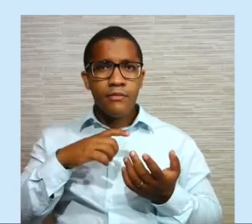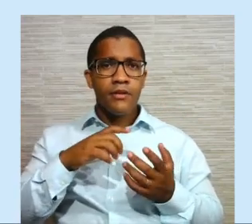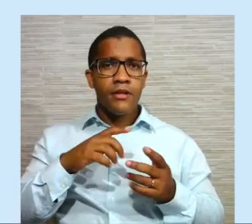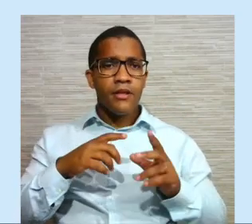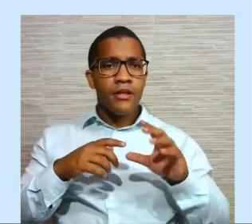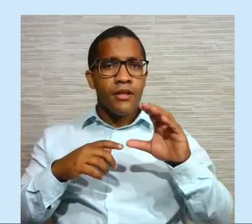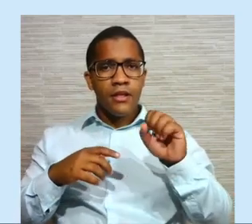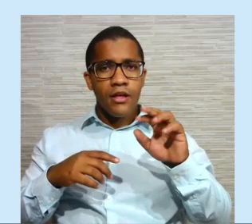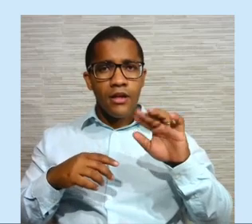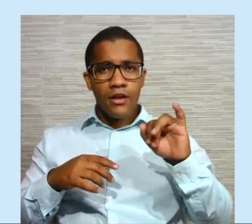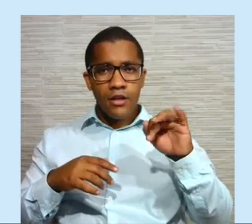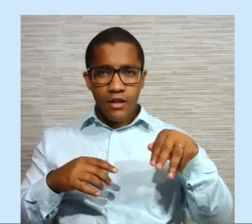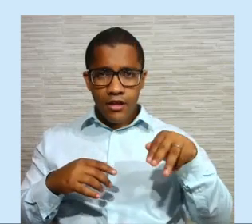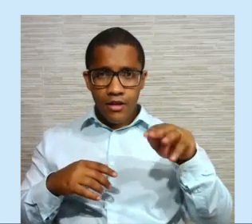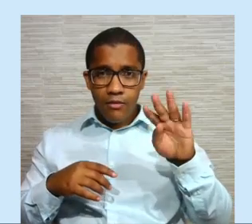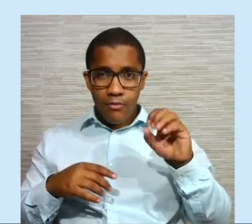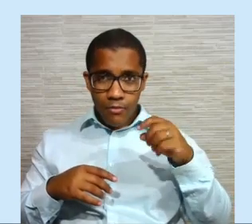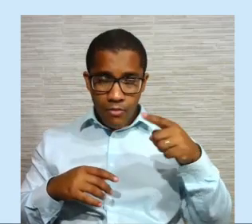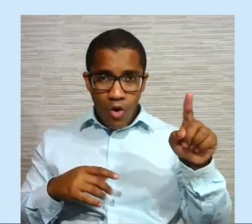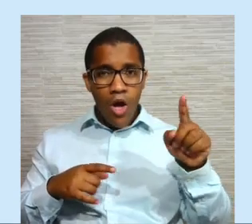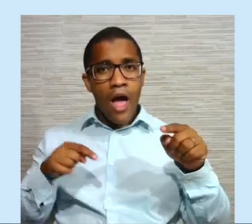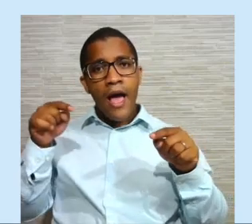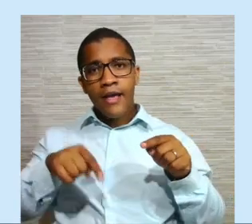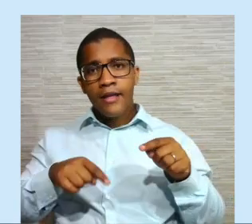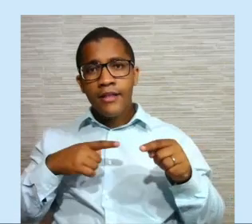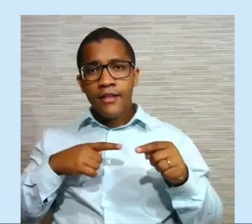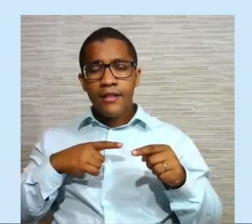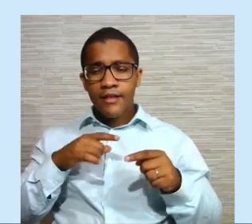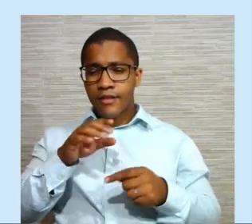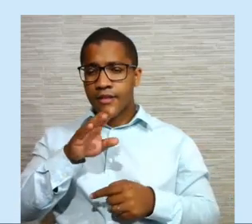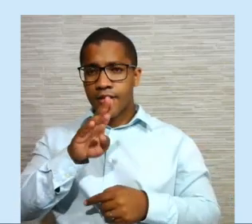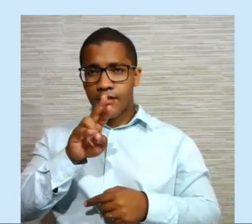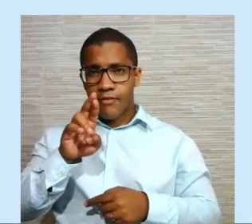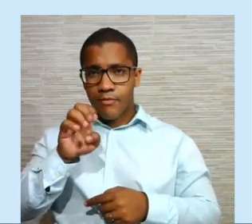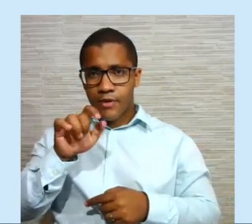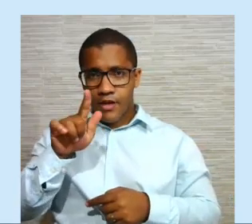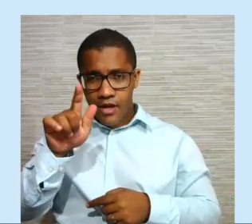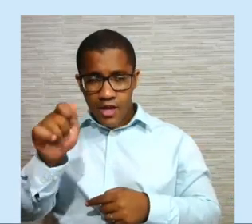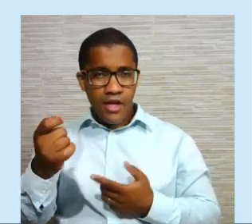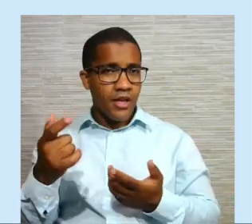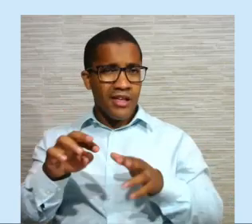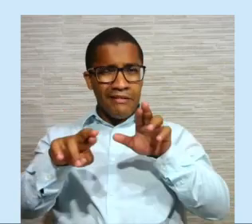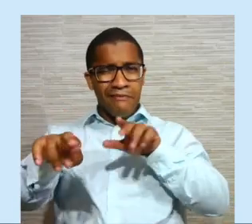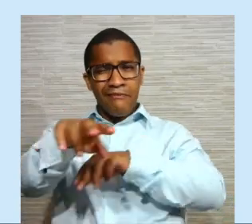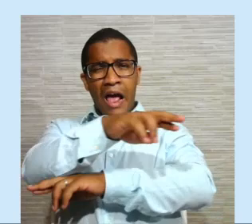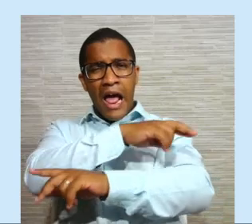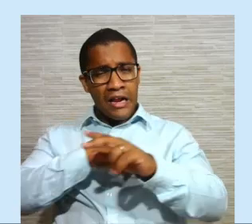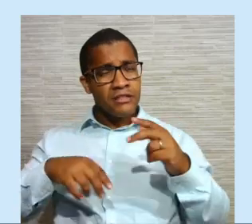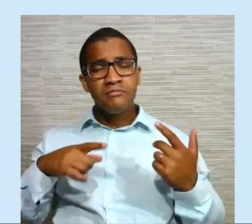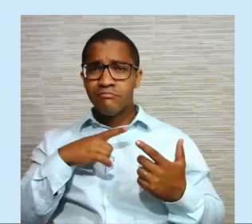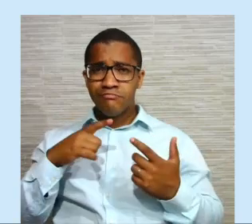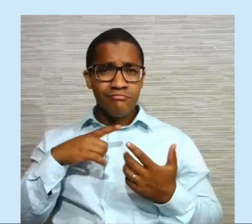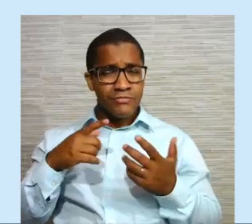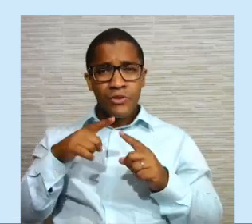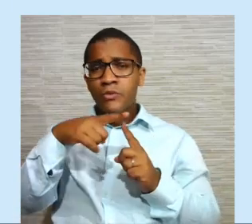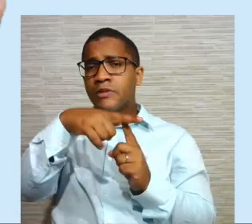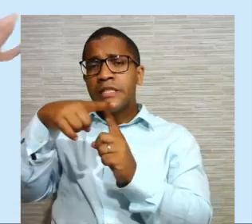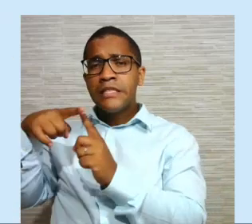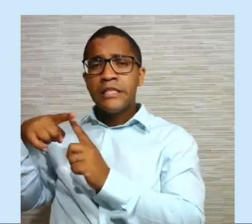carimbó, aqui temos o brega, o melofunk, enfim, né? Ela